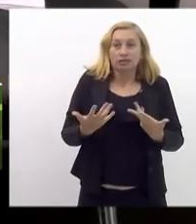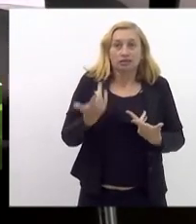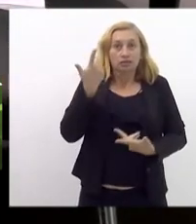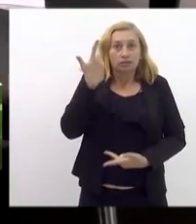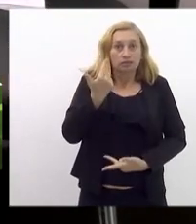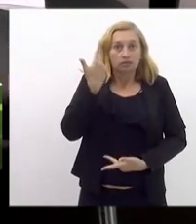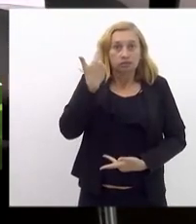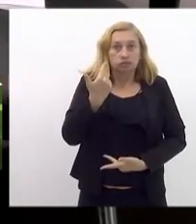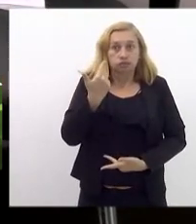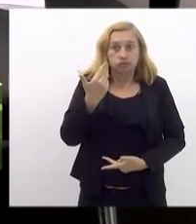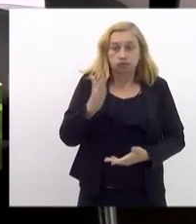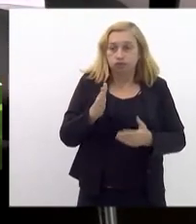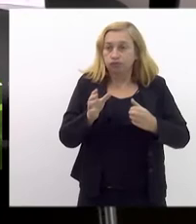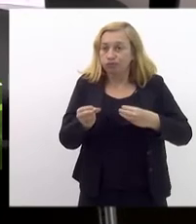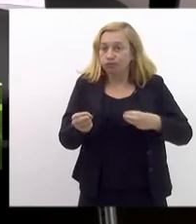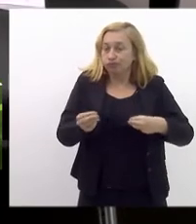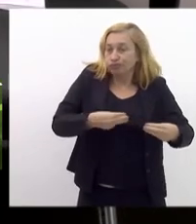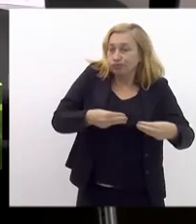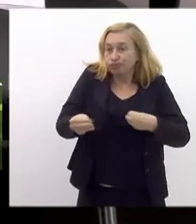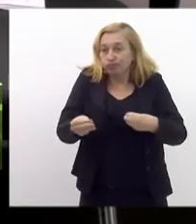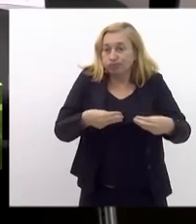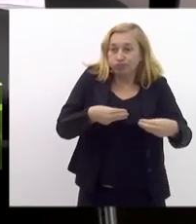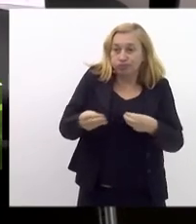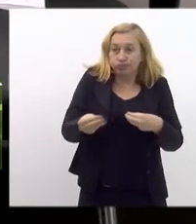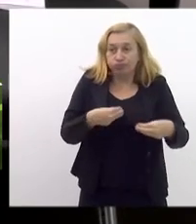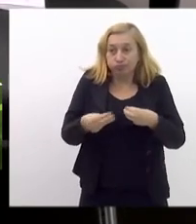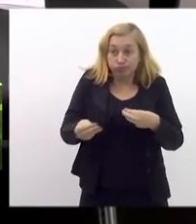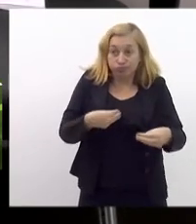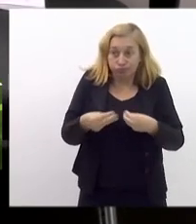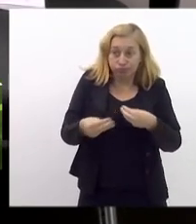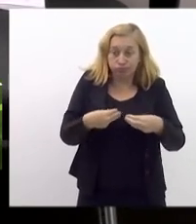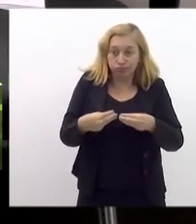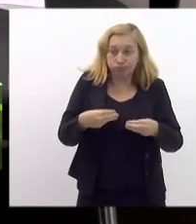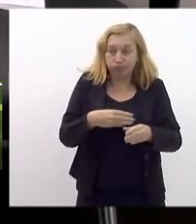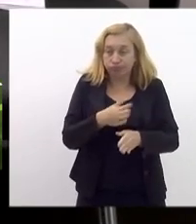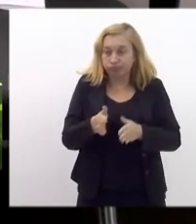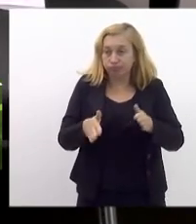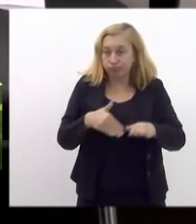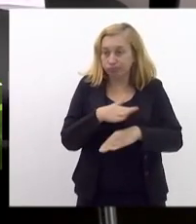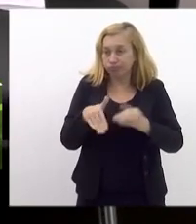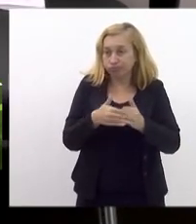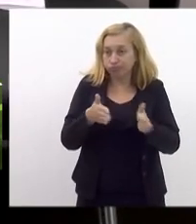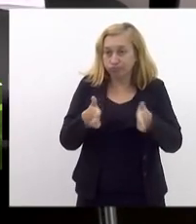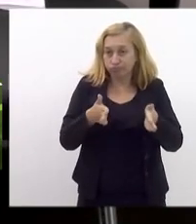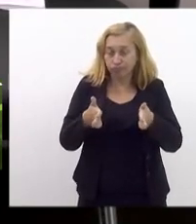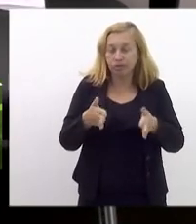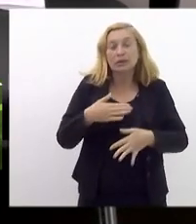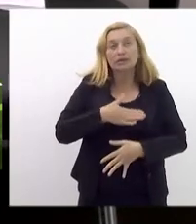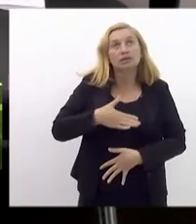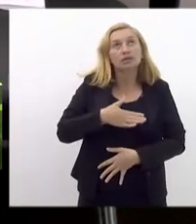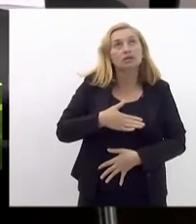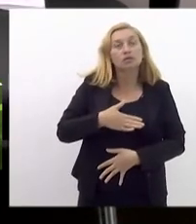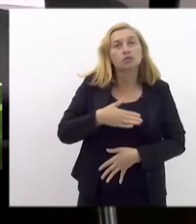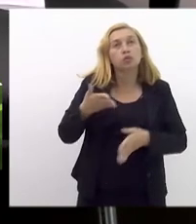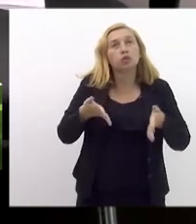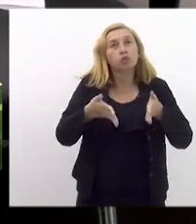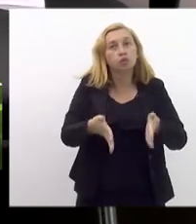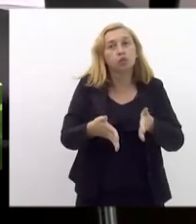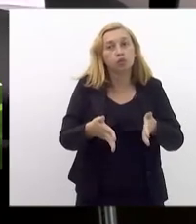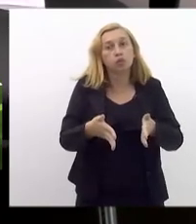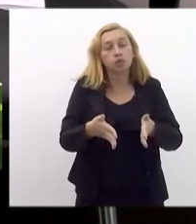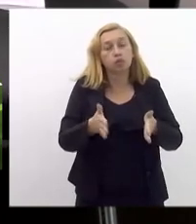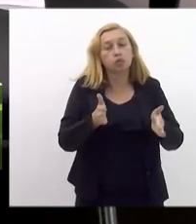natural desarticulação, né, das ações legislativas durante todo esse período. Eu gostaria que nós fixássemos, talvez,